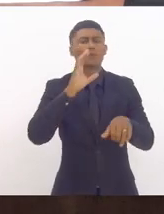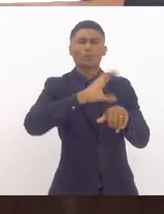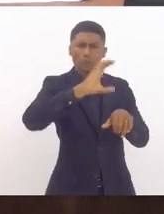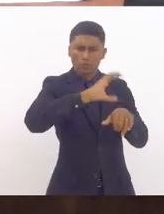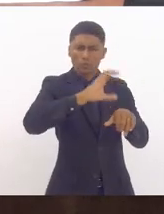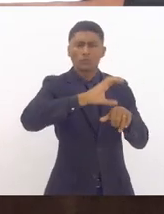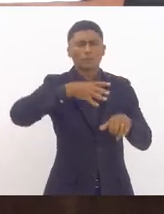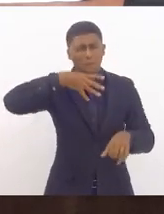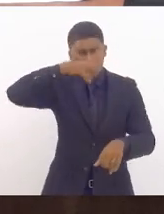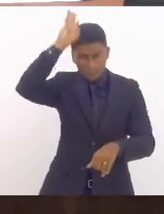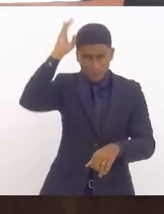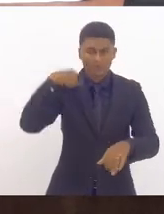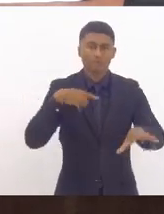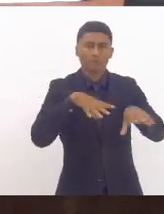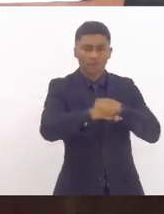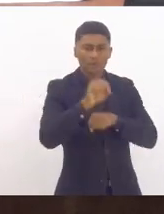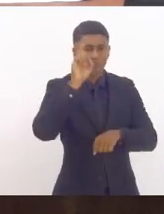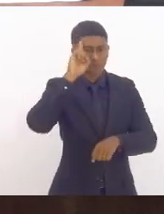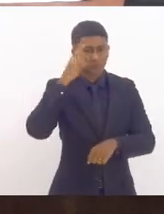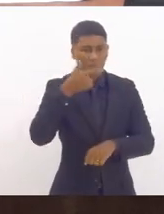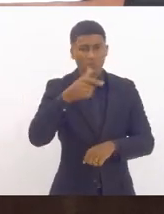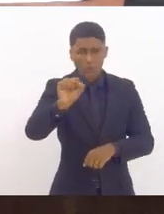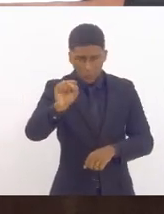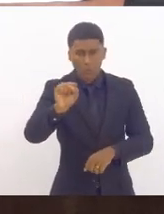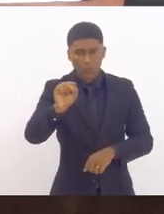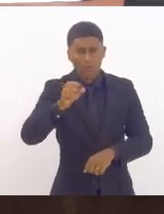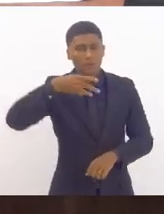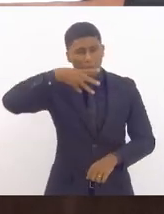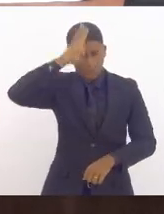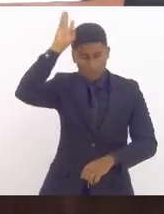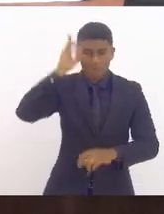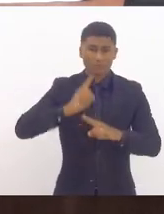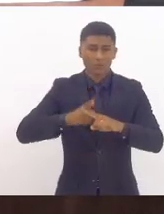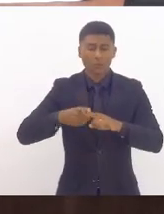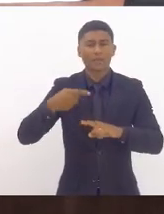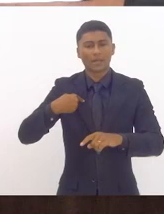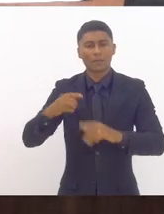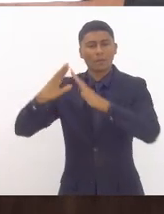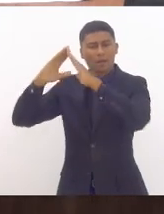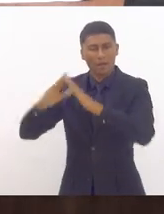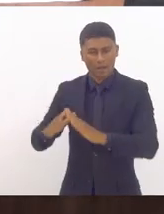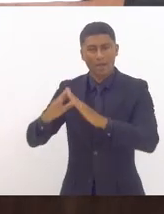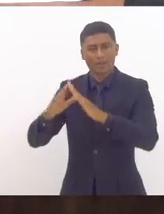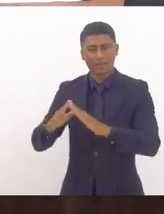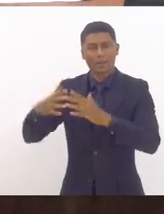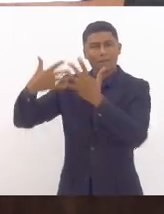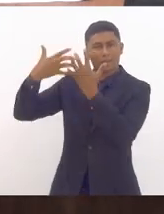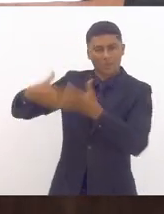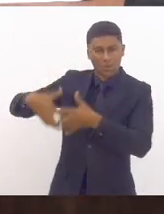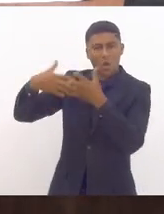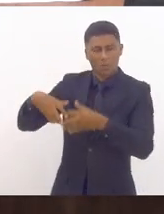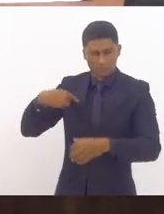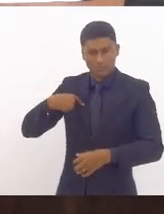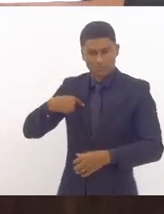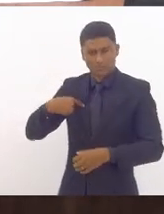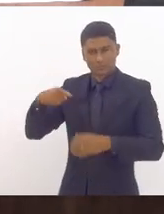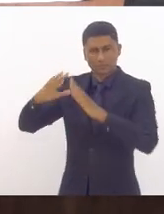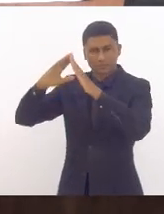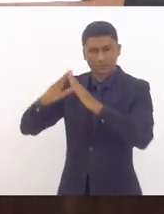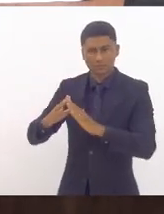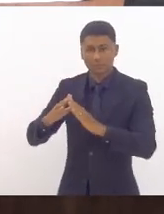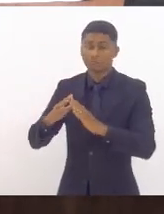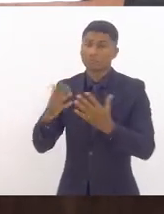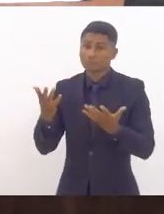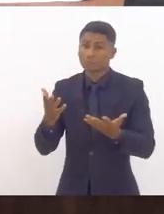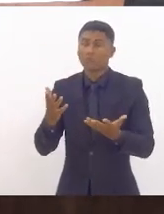civil, vou me formar agora dia 28, para também, como sou morador da região serrana, sou morador de Petrópolis, se Deus quiser